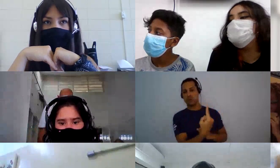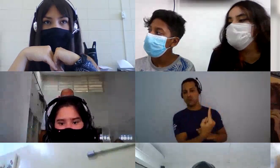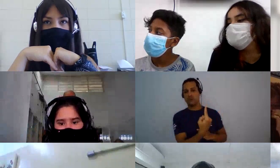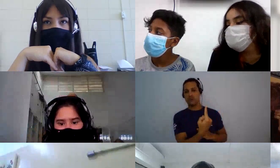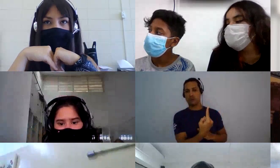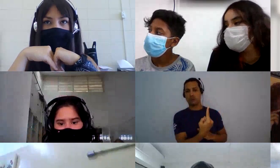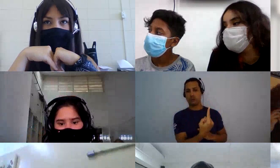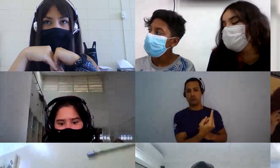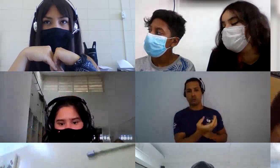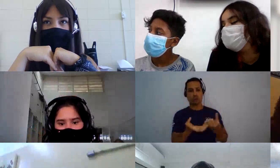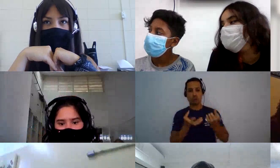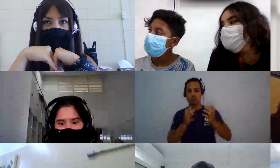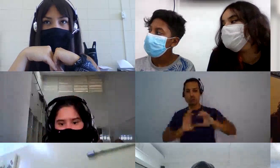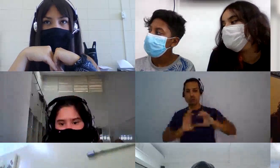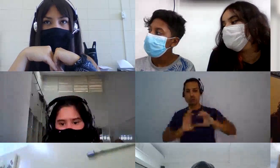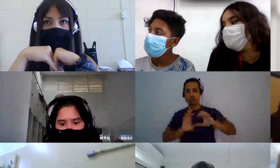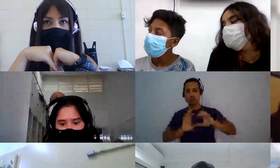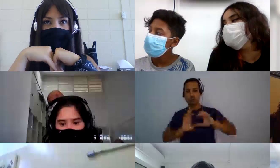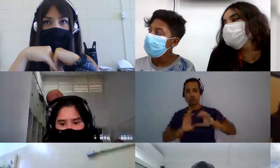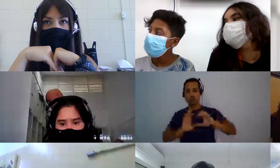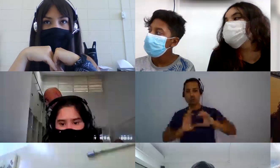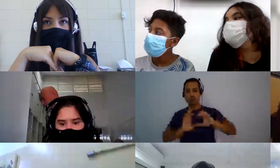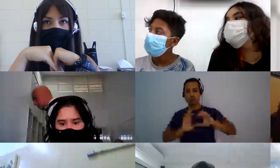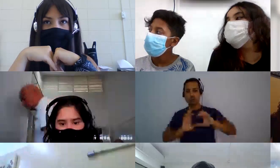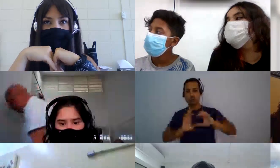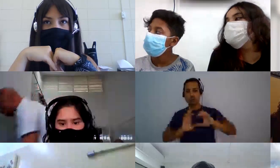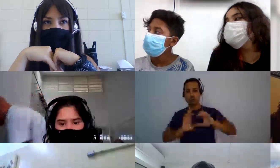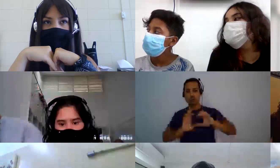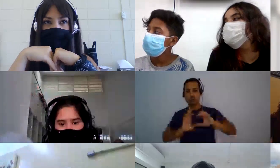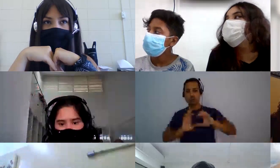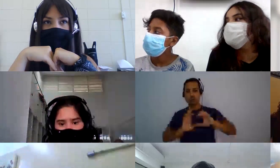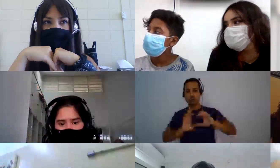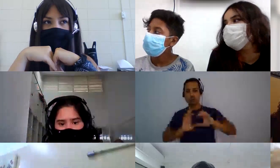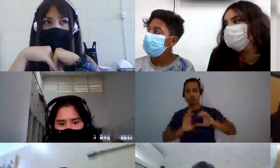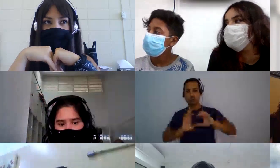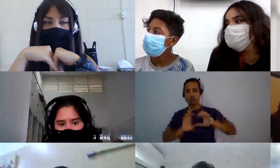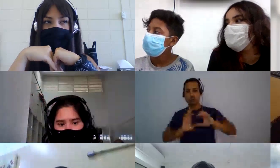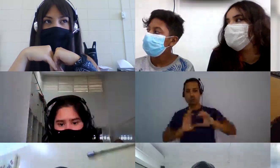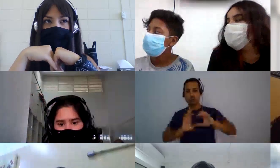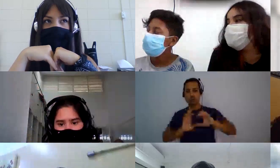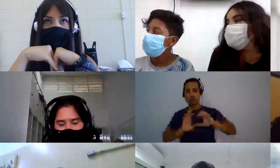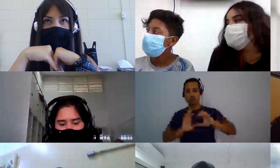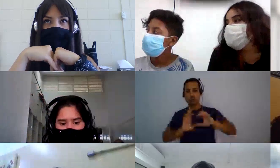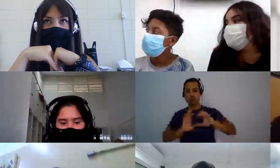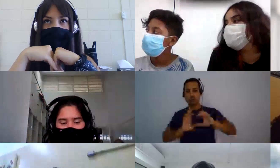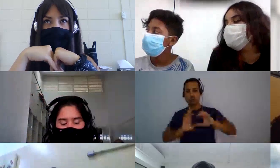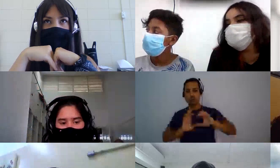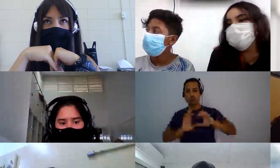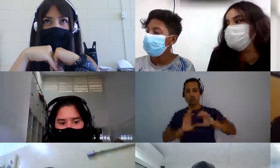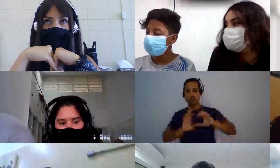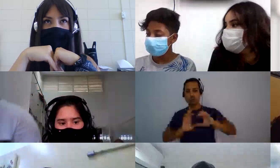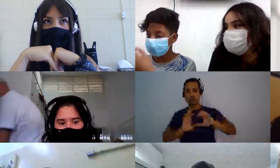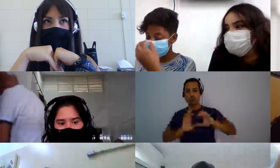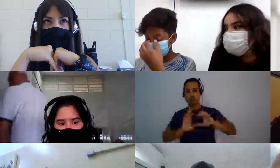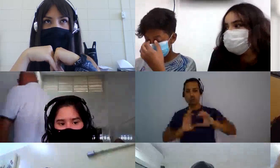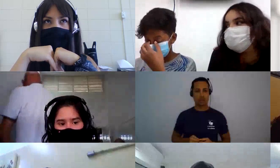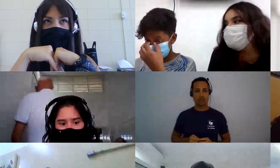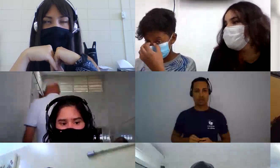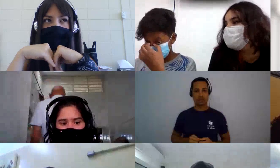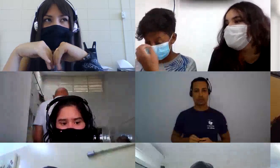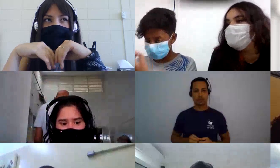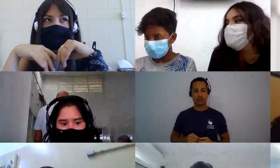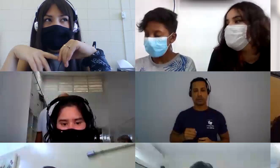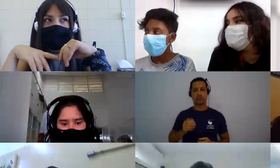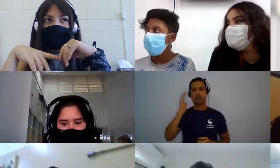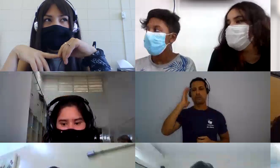para eu poder conversar com ela sobre isso. Bruna, mas você acha, por exemplo, Bruna, daqui a um tempinho, se